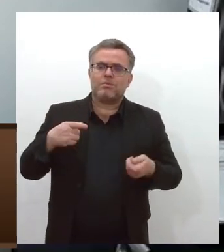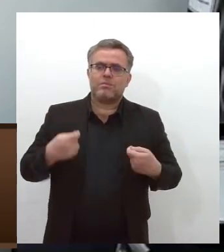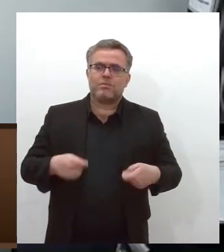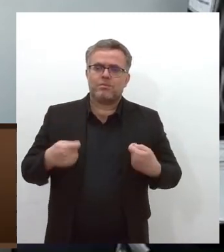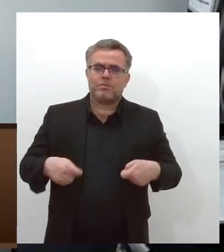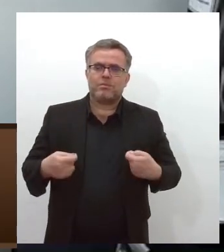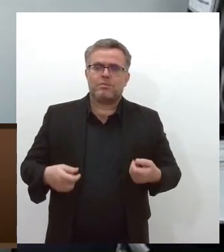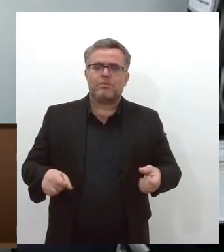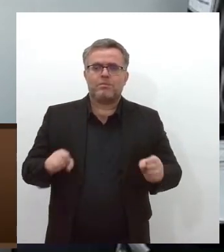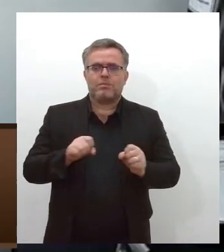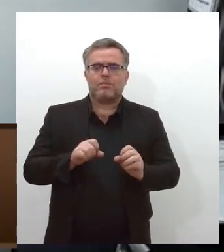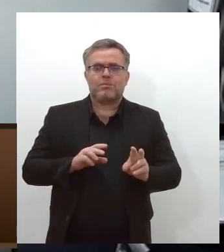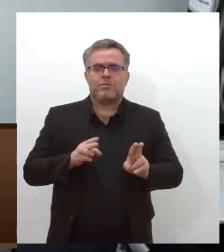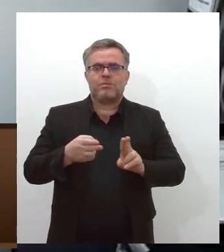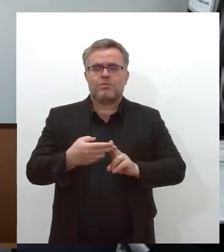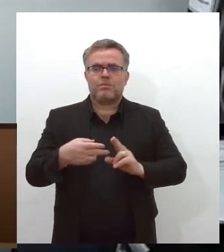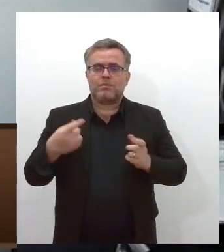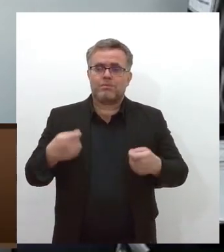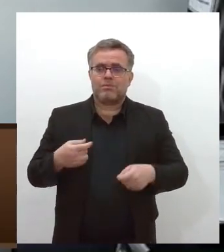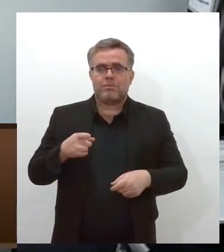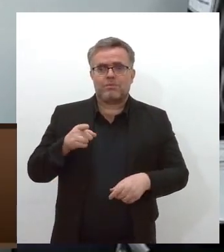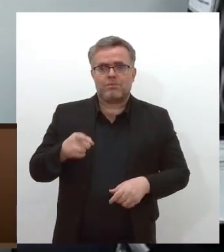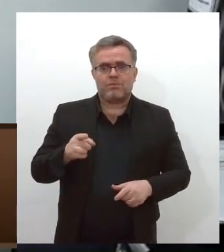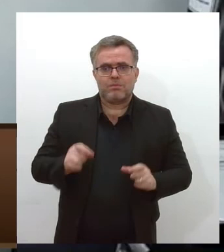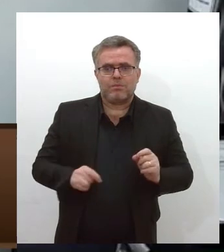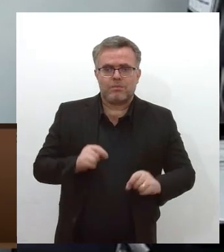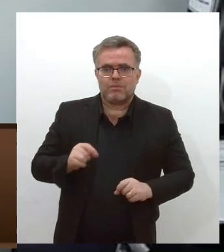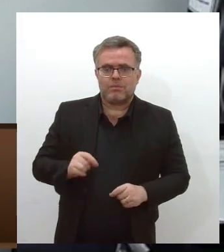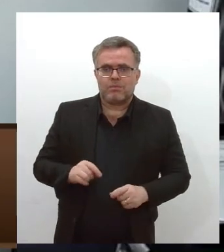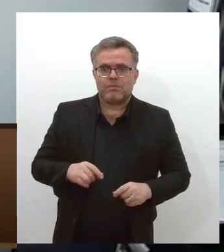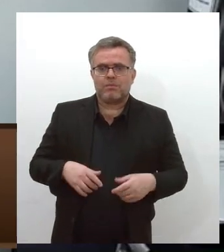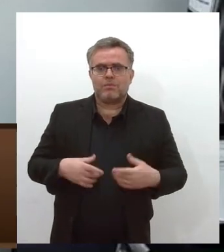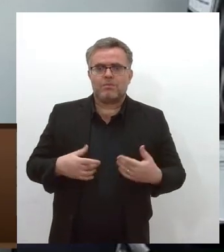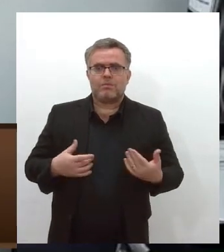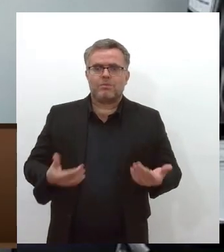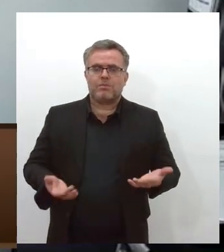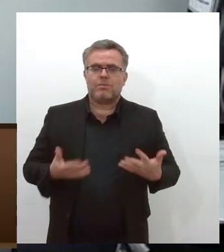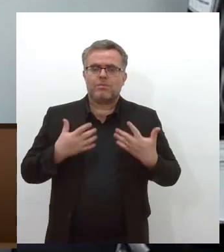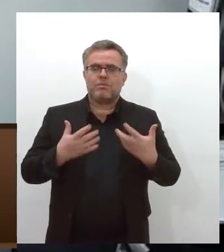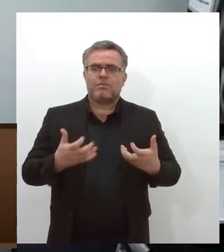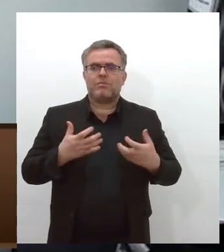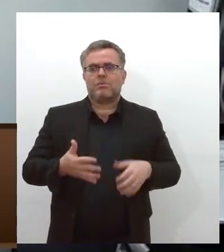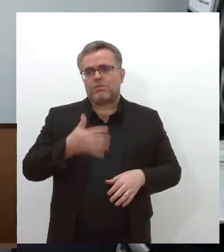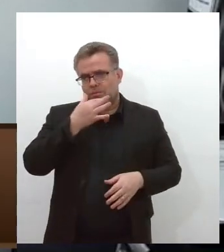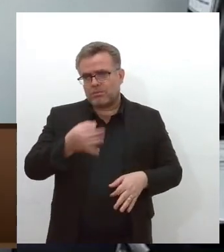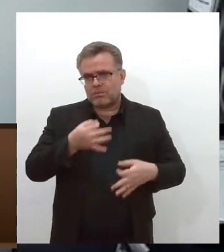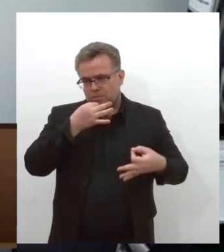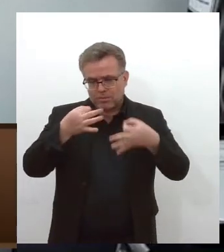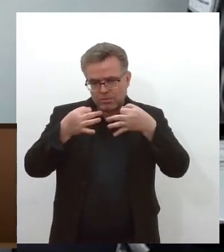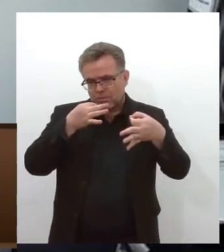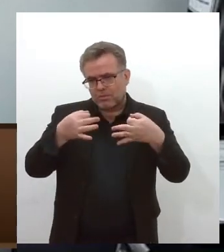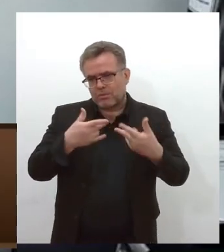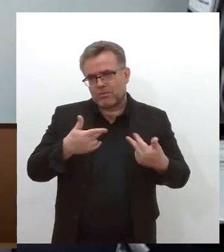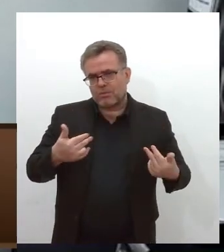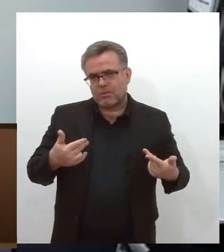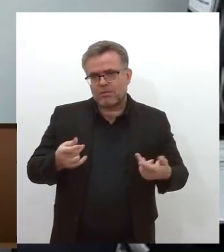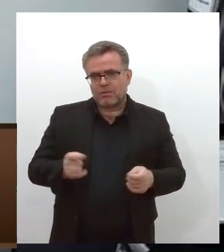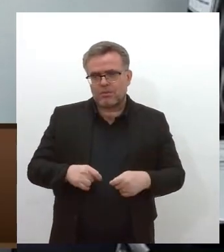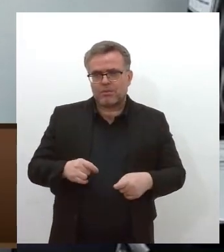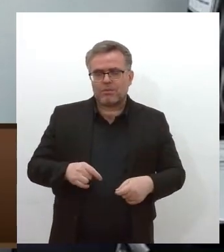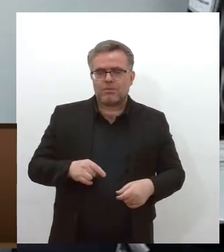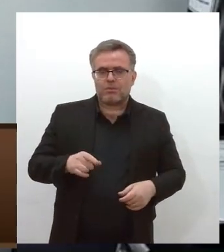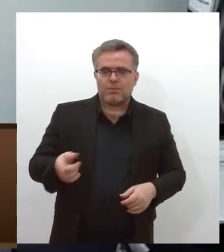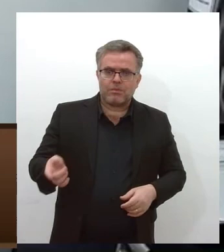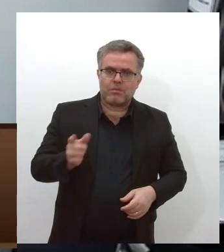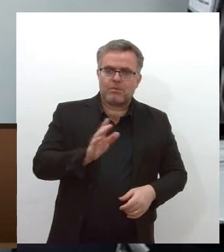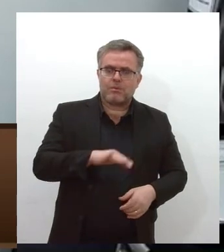de saúde, ou seja, ela tem que opinar também sobre estas questões. E aqueles menores, ou seja, entre 16